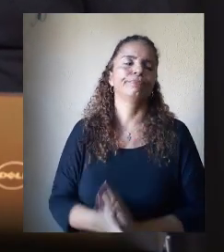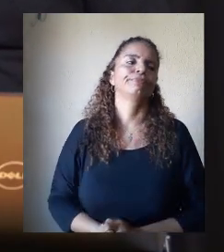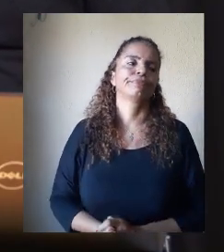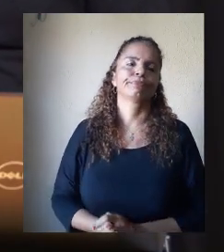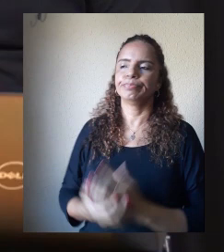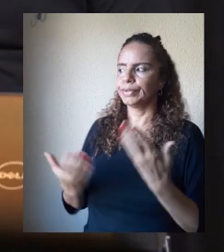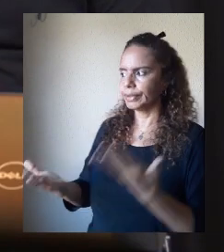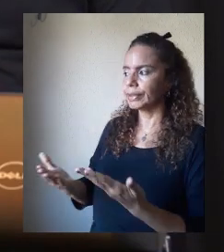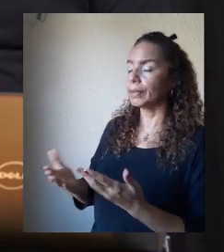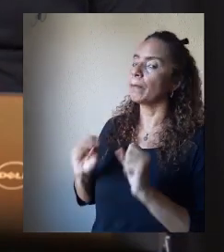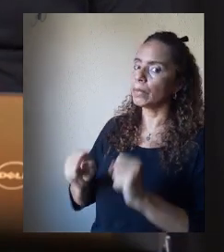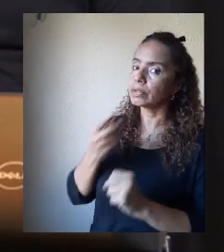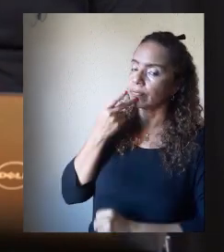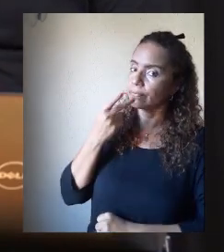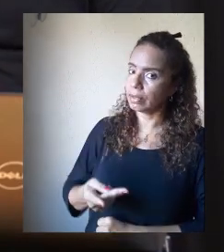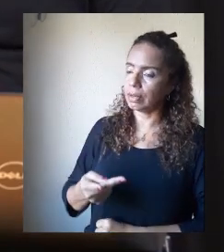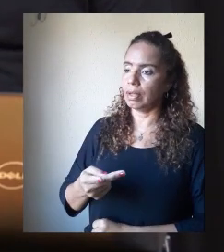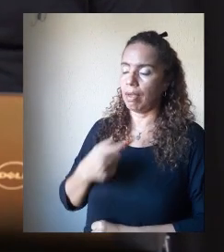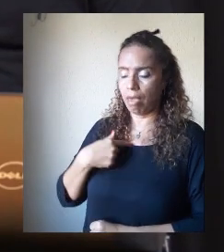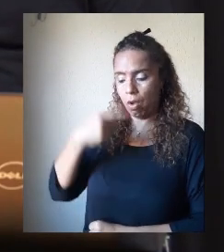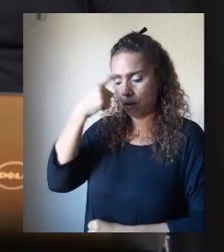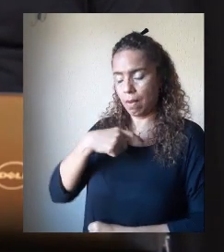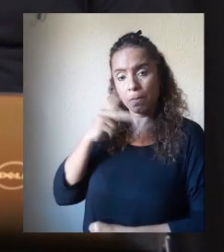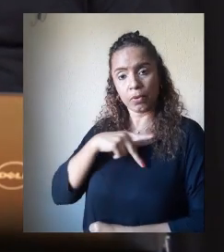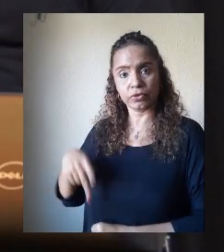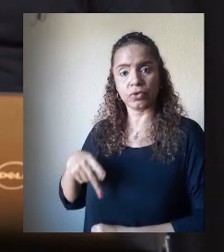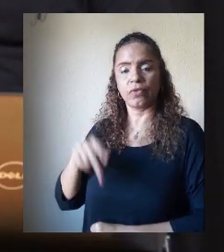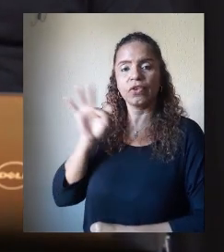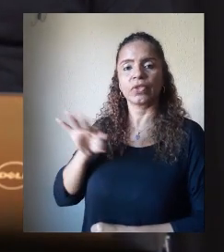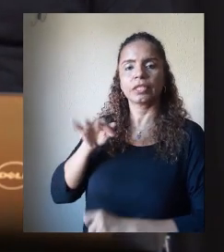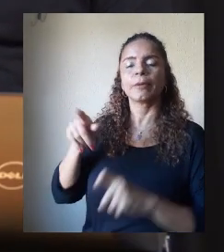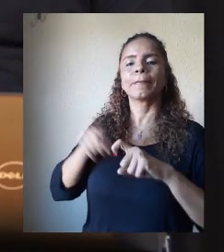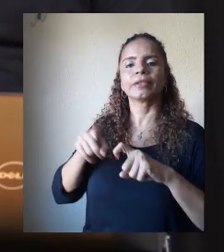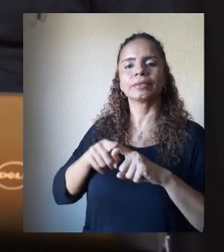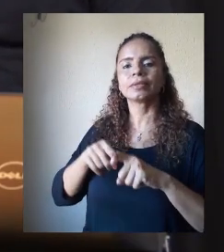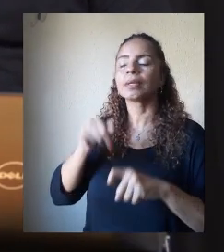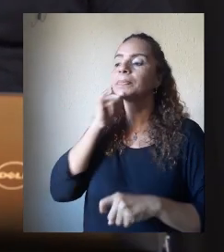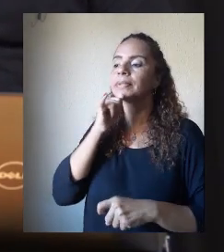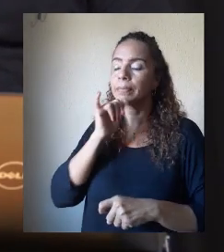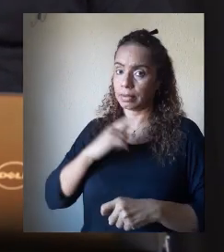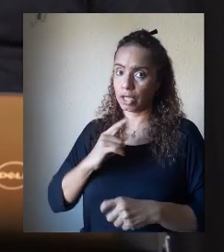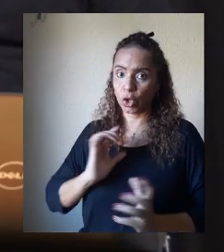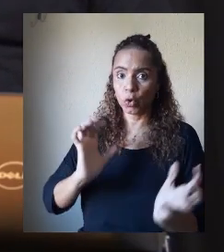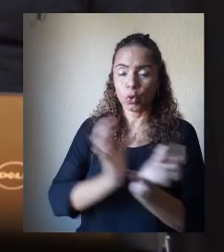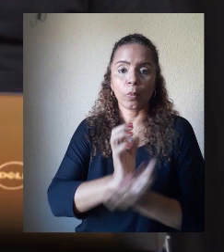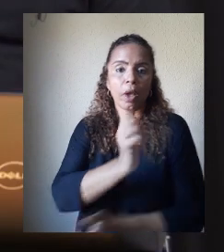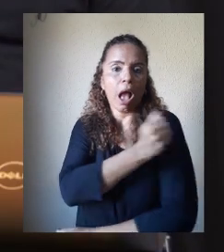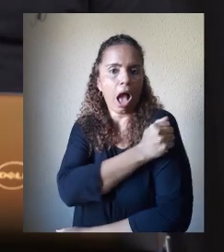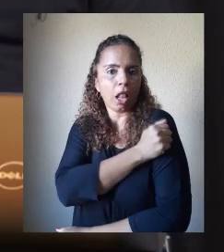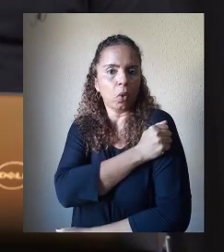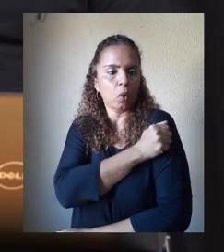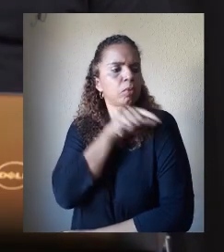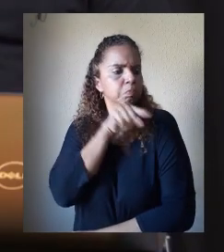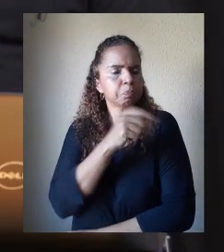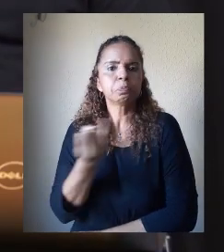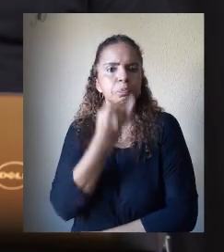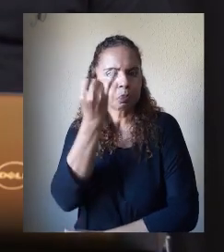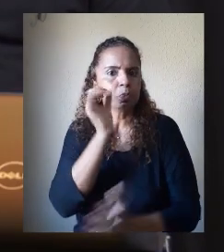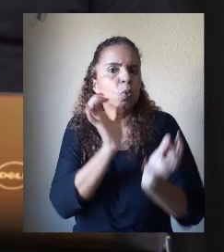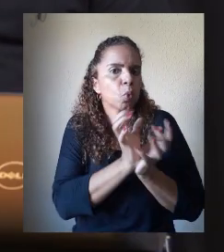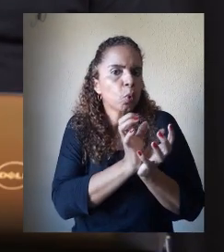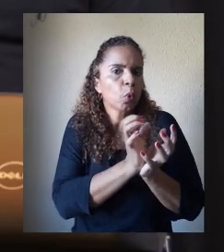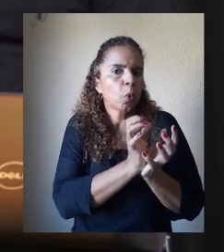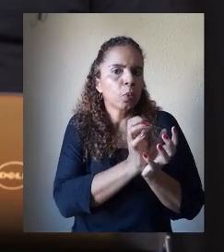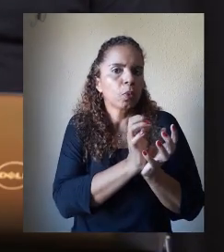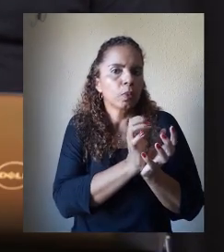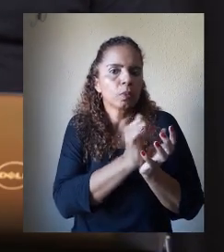professor da Faculdade de Medicina. Os estudantes que teriam um papel relevante, né, em ajudar no processo de atendimento, talvez até fazer com que,